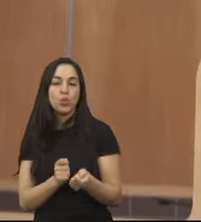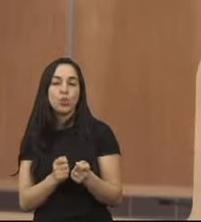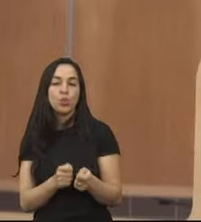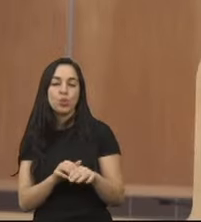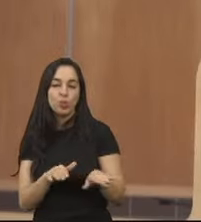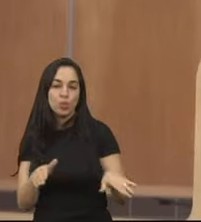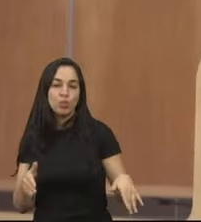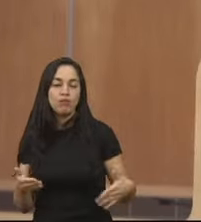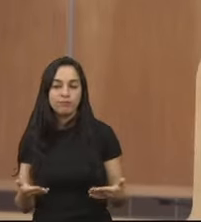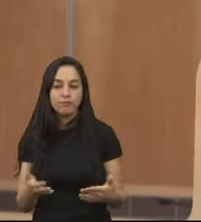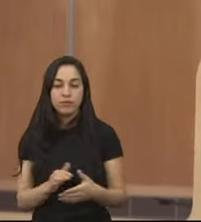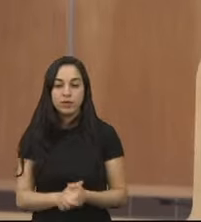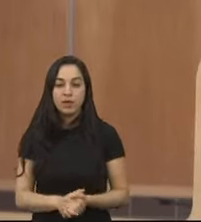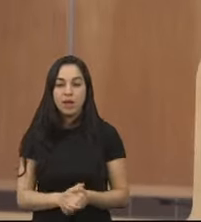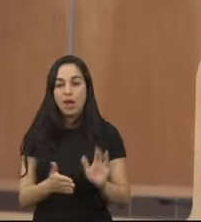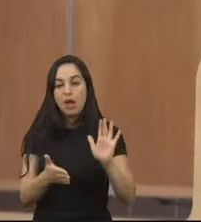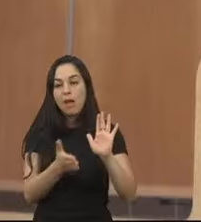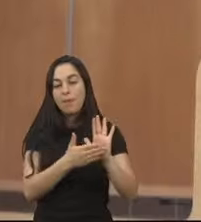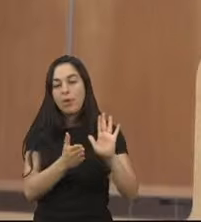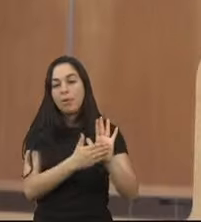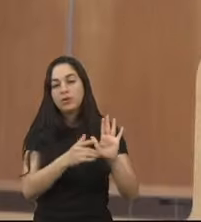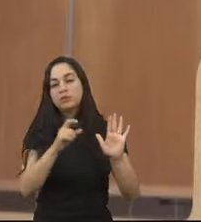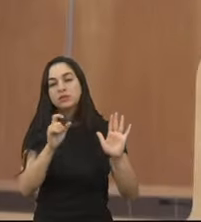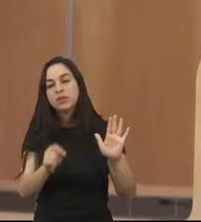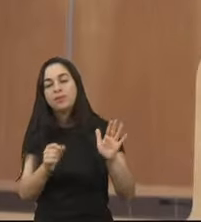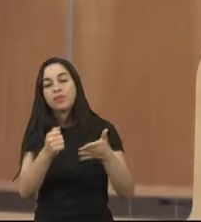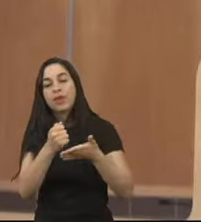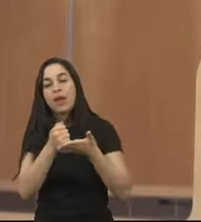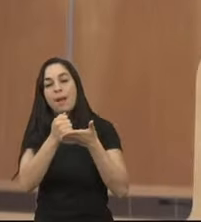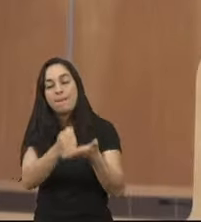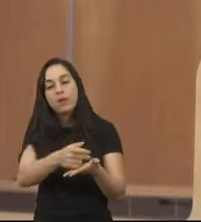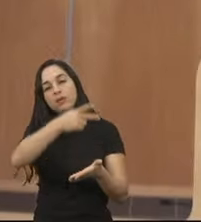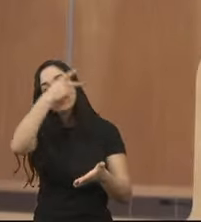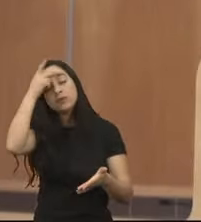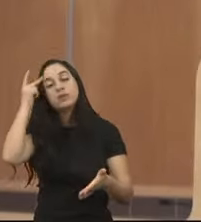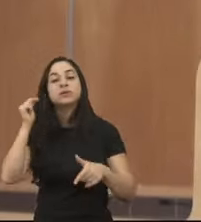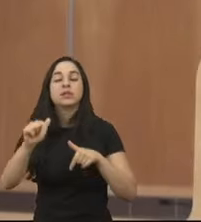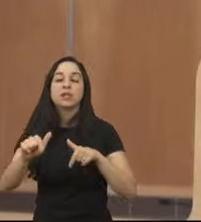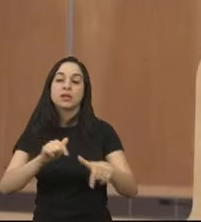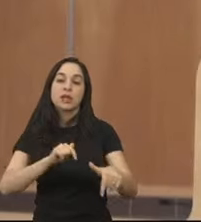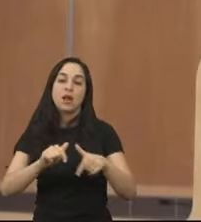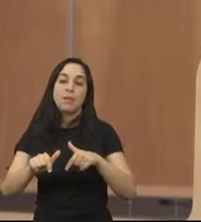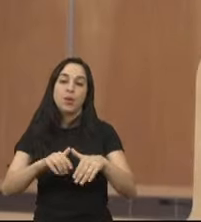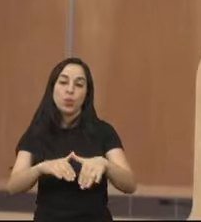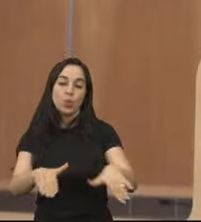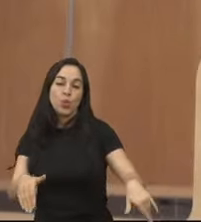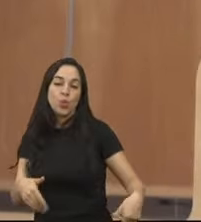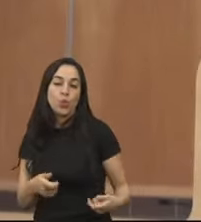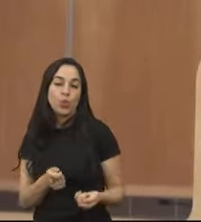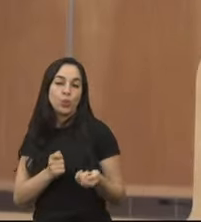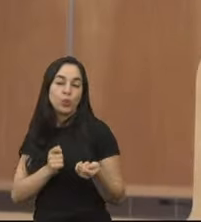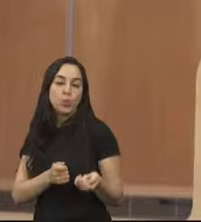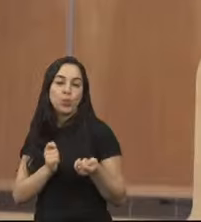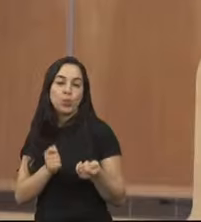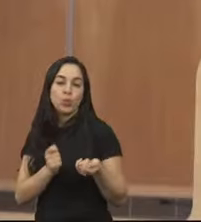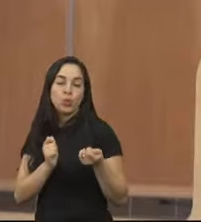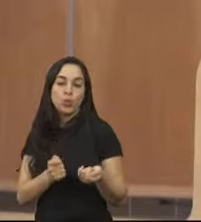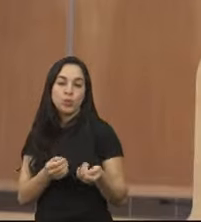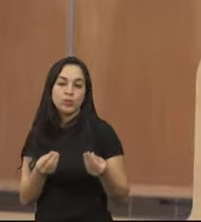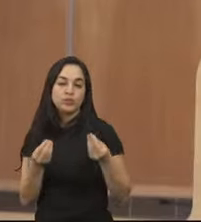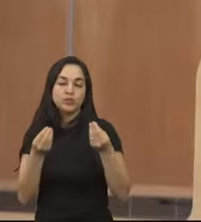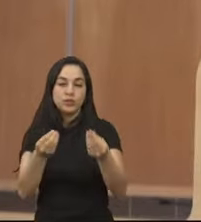seguinte também aqui, que a proposta estabelece apoio a trabalhadores que utilizam tração animal,